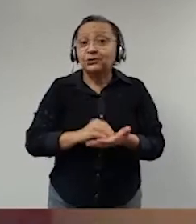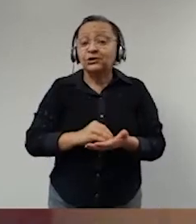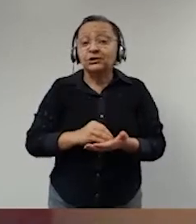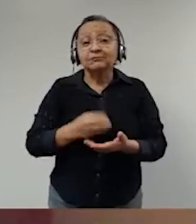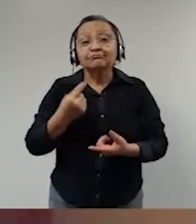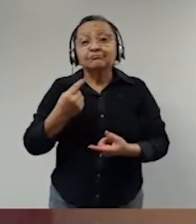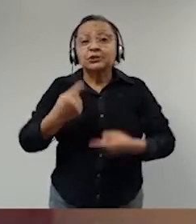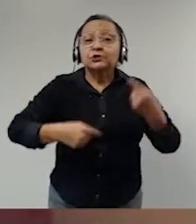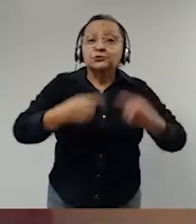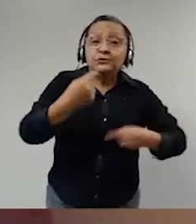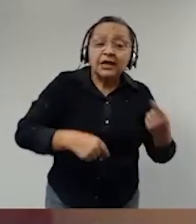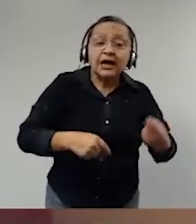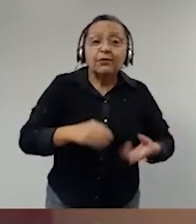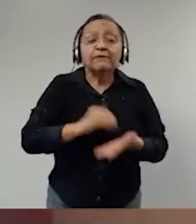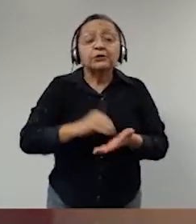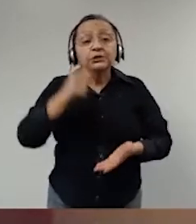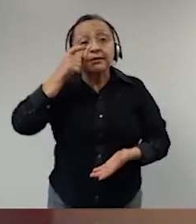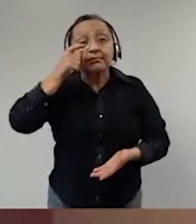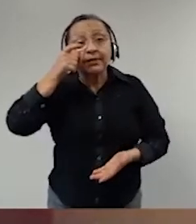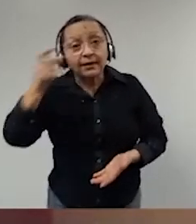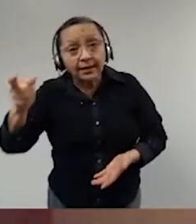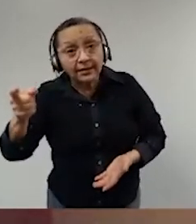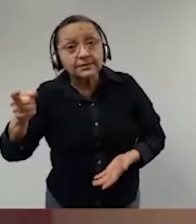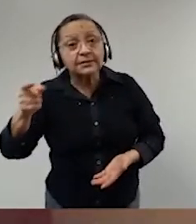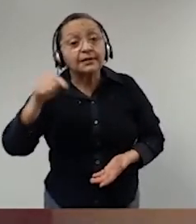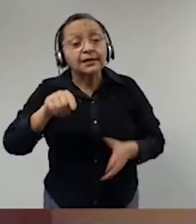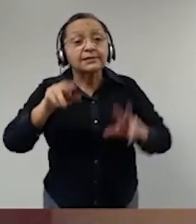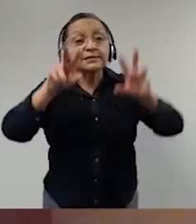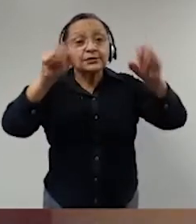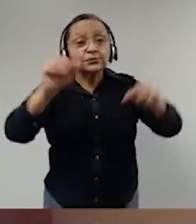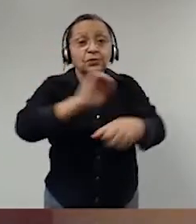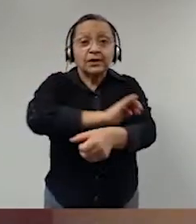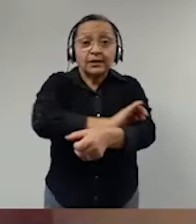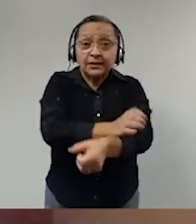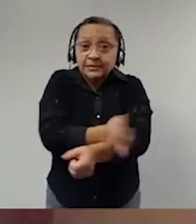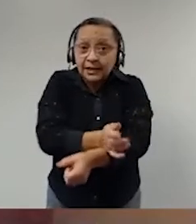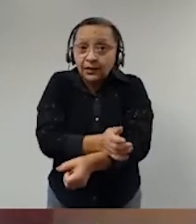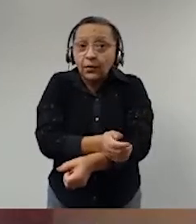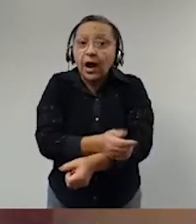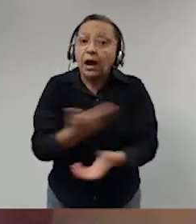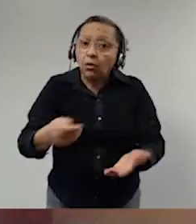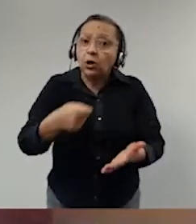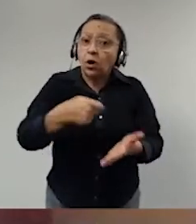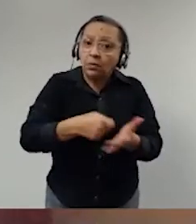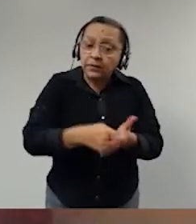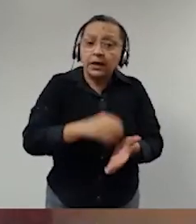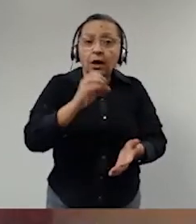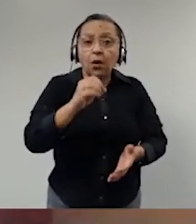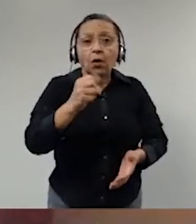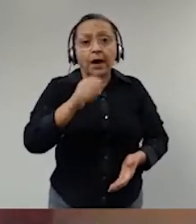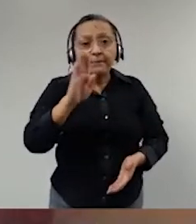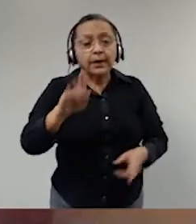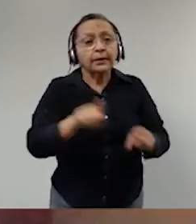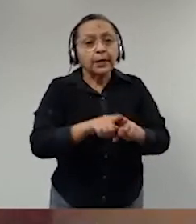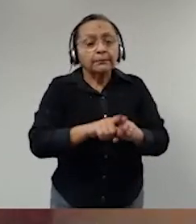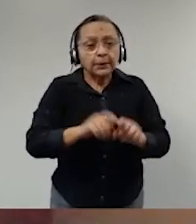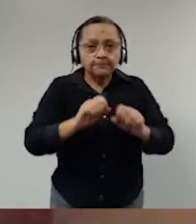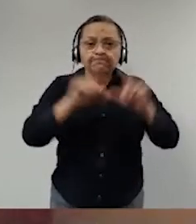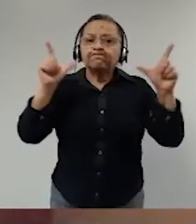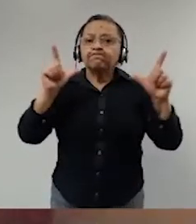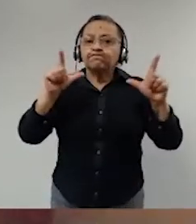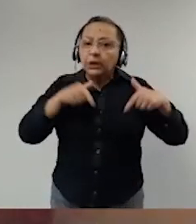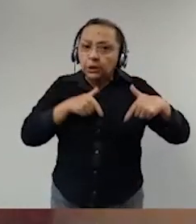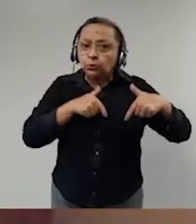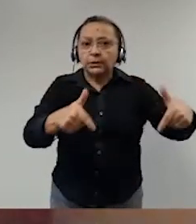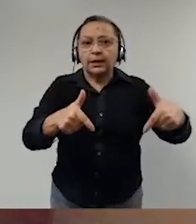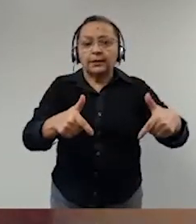que a OAB entre numa profunda contradição em torno dos próprios ideais que permitiram a sua fundação e que faz com que nós acreditemos que a